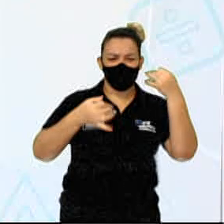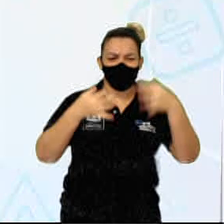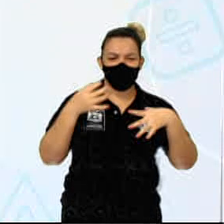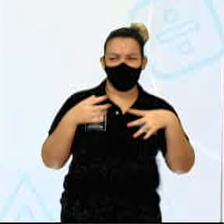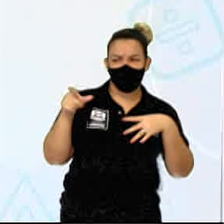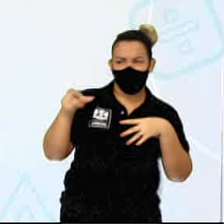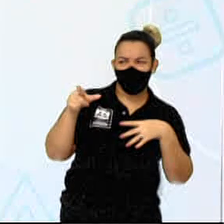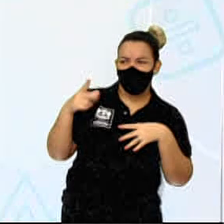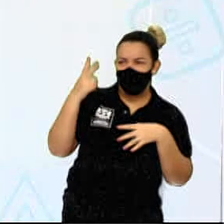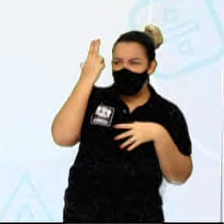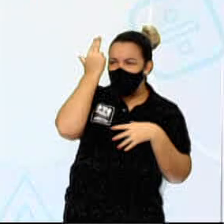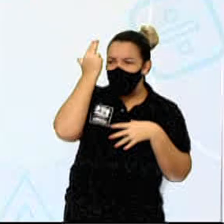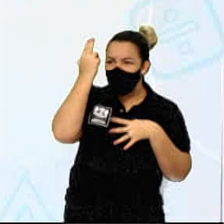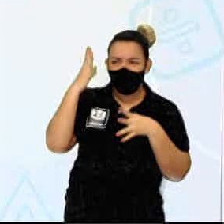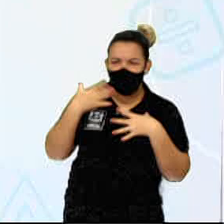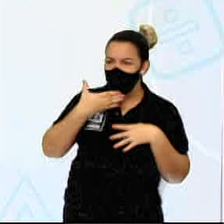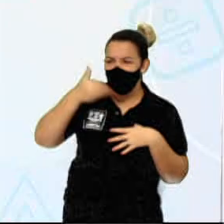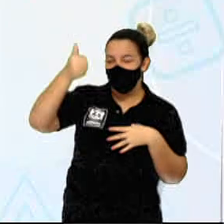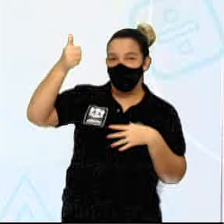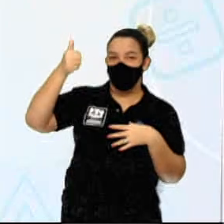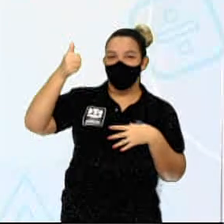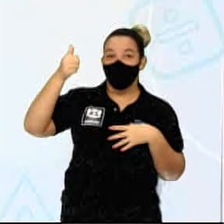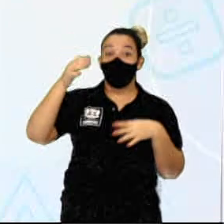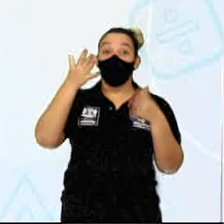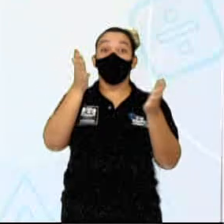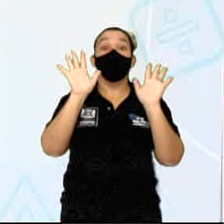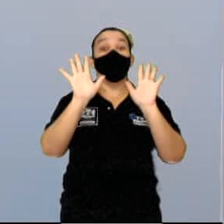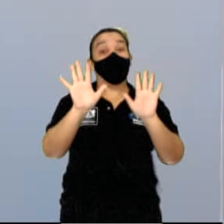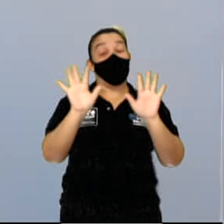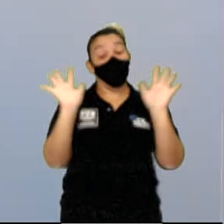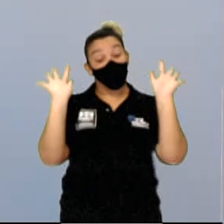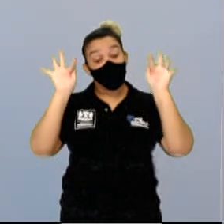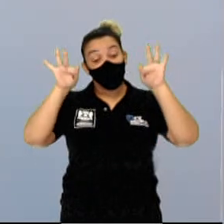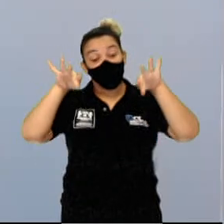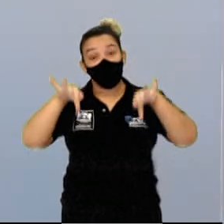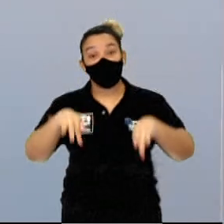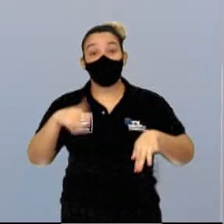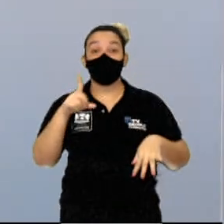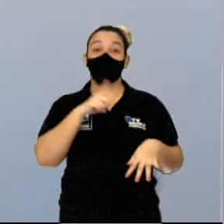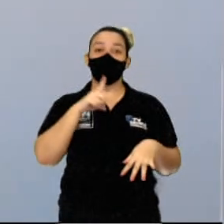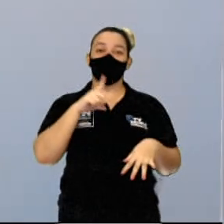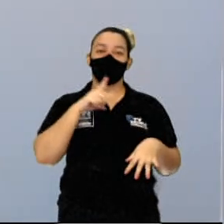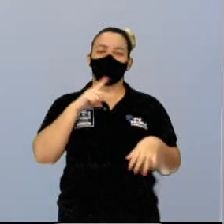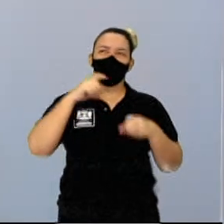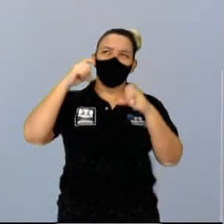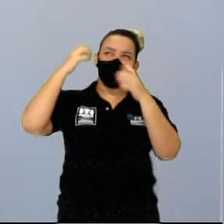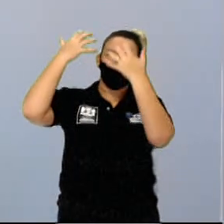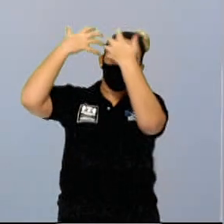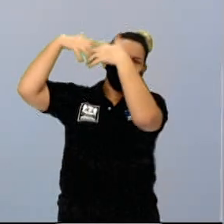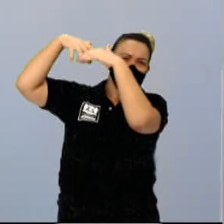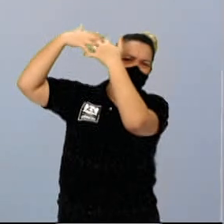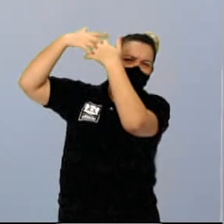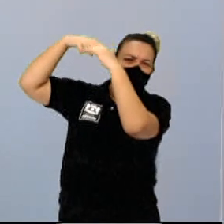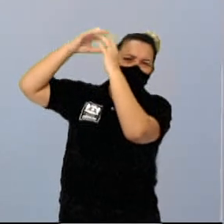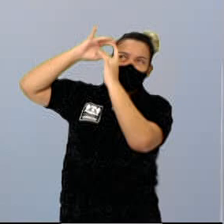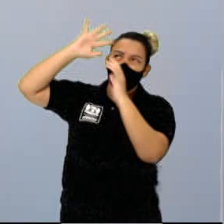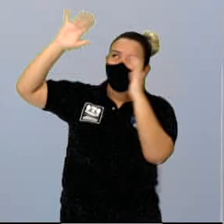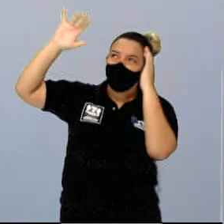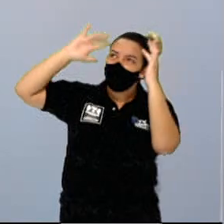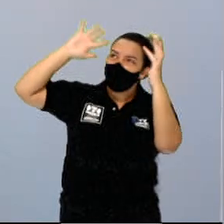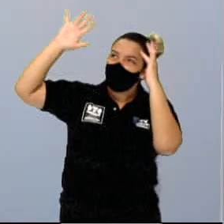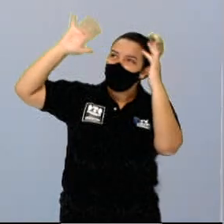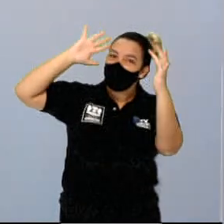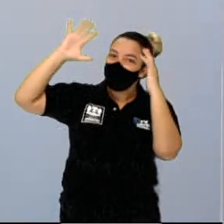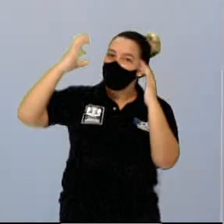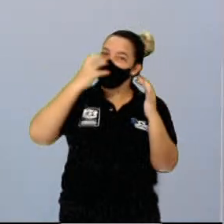é? E aí nós temos o parágrafo final, que é um parágrafo aí de reflexão, em que o próprio cão